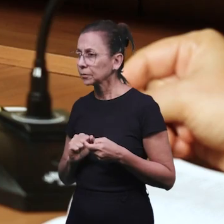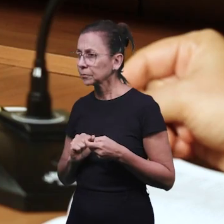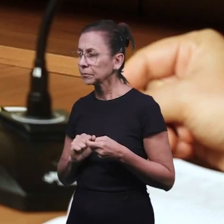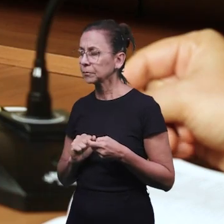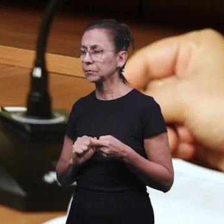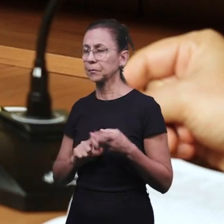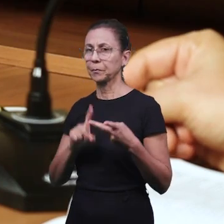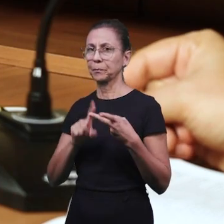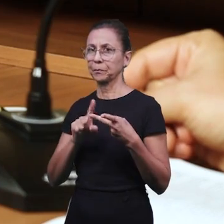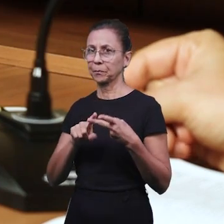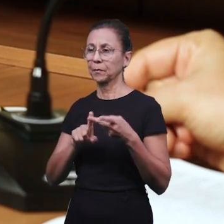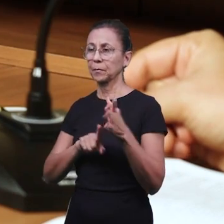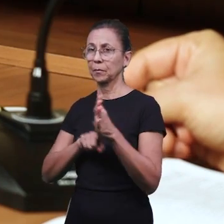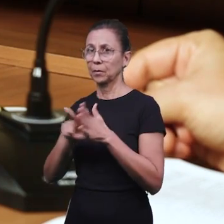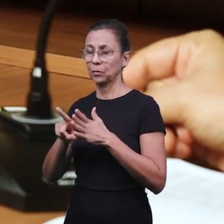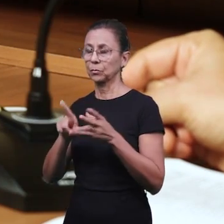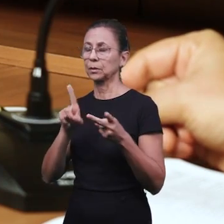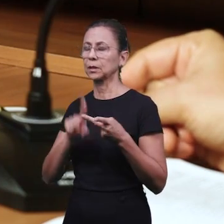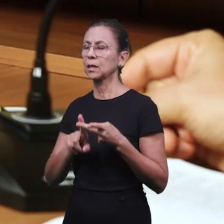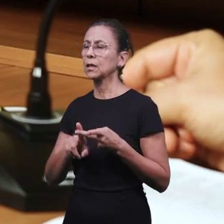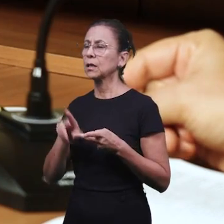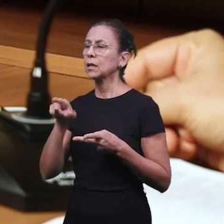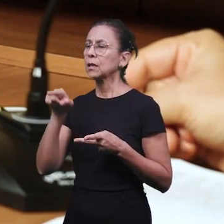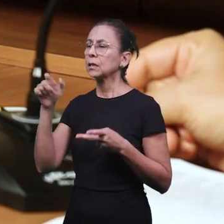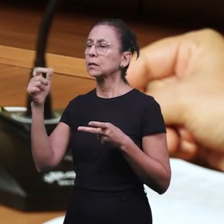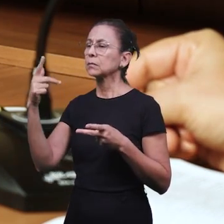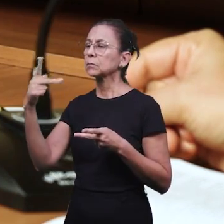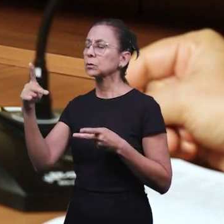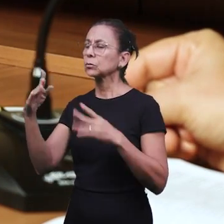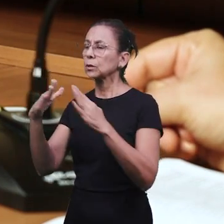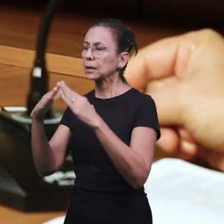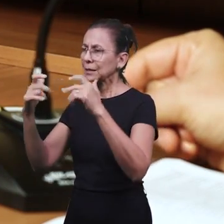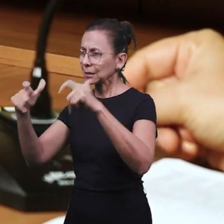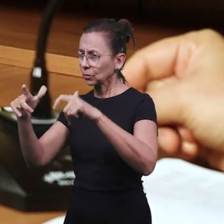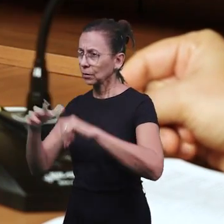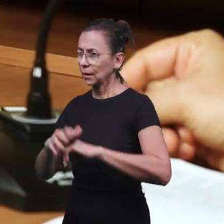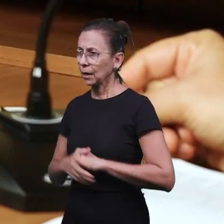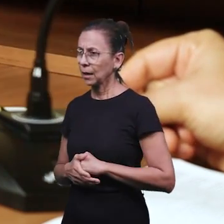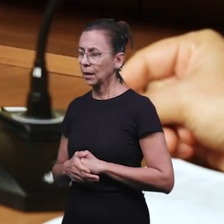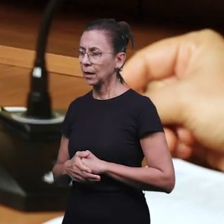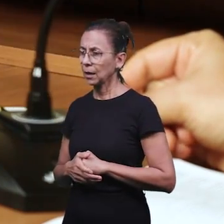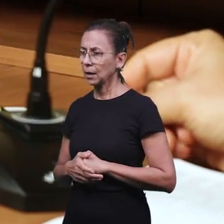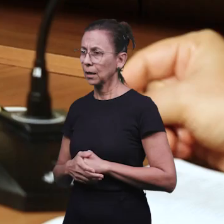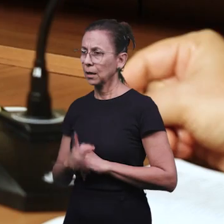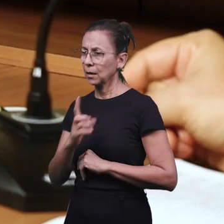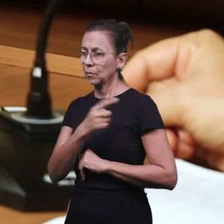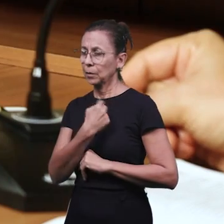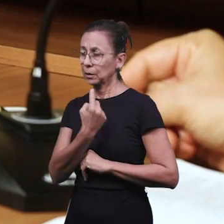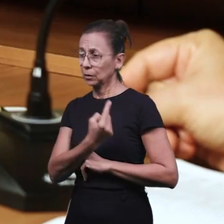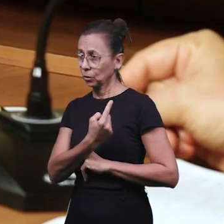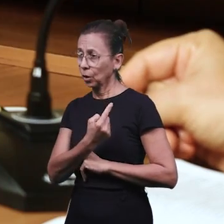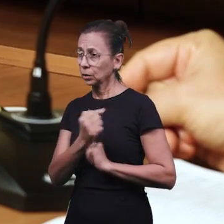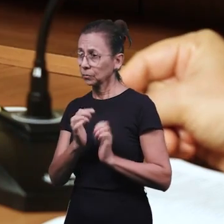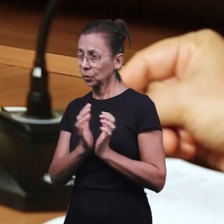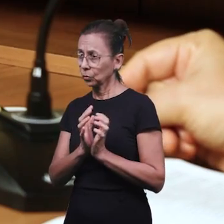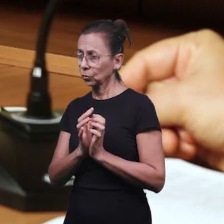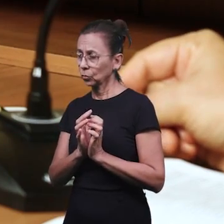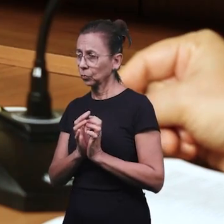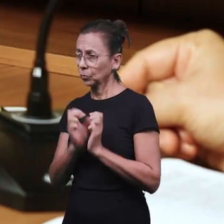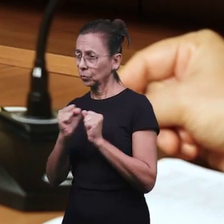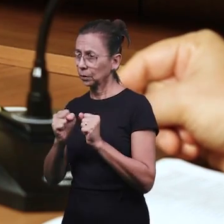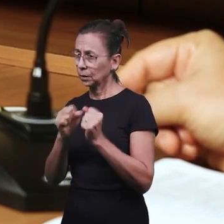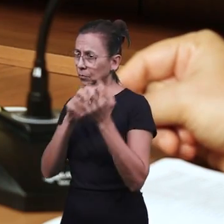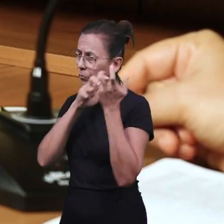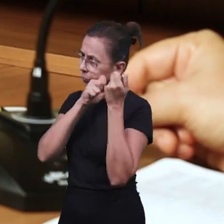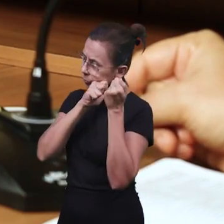noite? Porque há uma noite que caiu sobre o mundo. O Espírito Santo quer saber se nós damos lugar a ele para